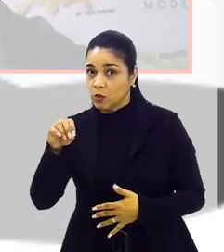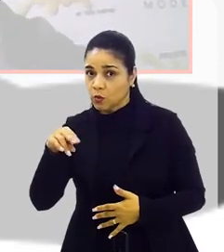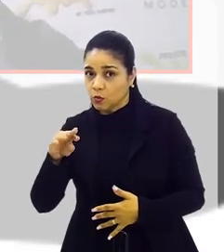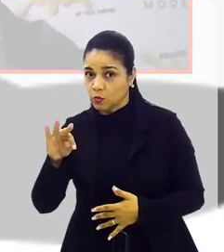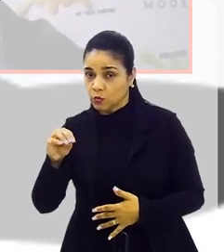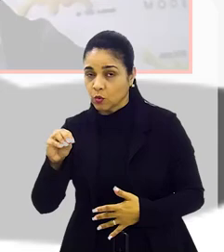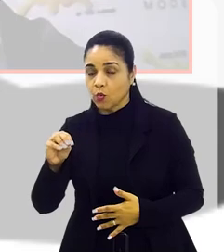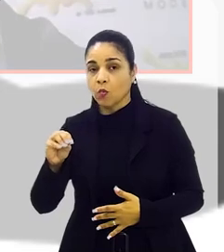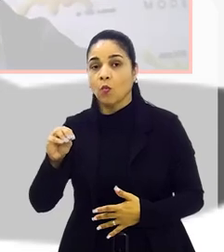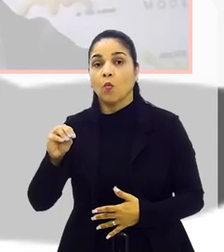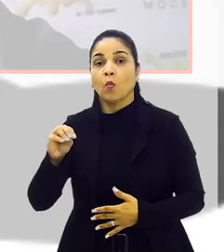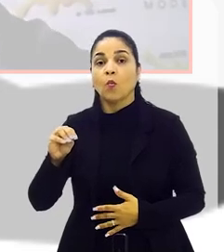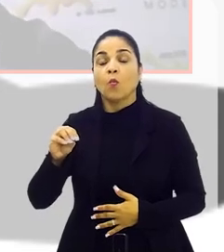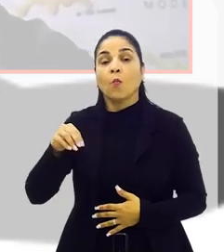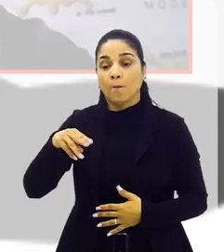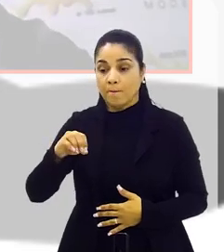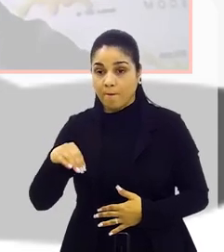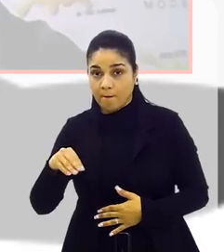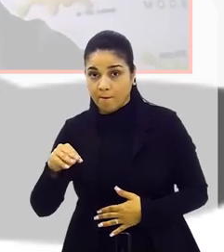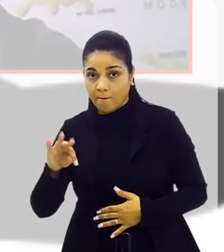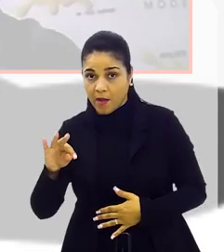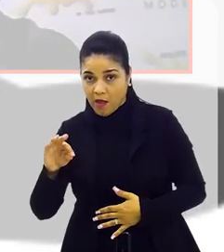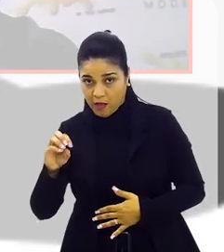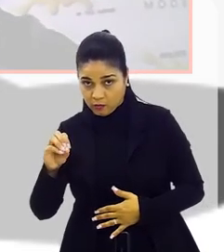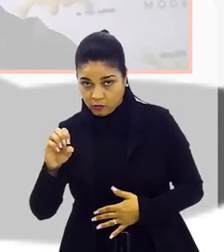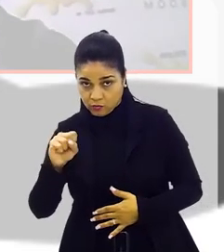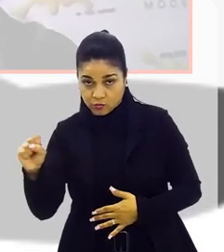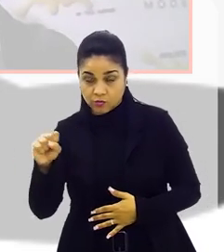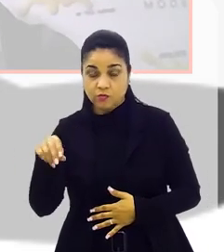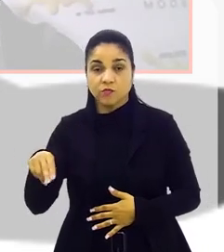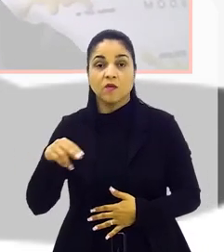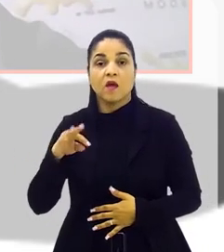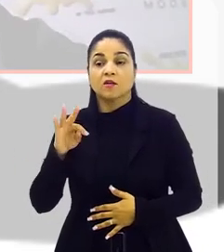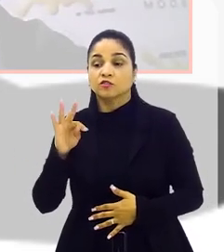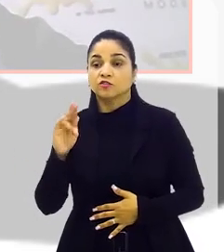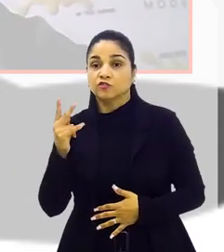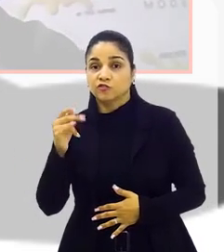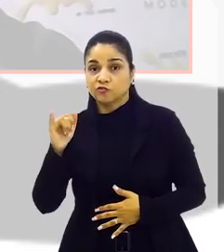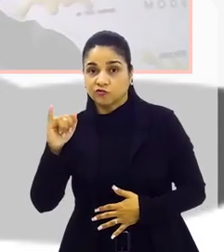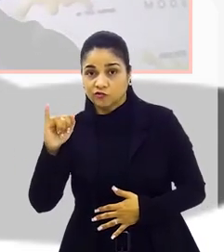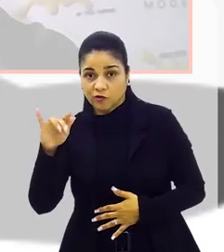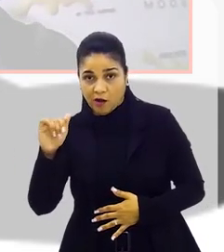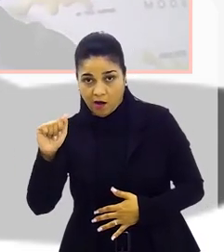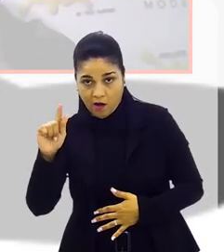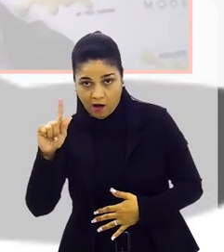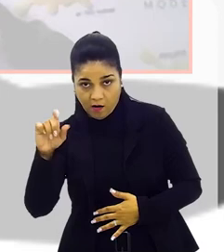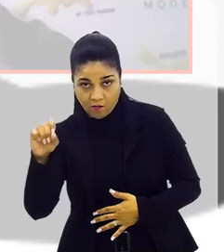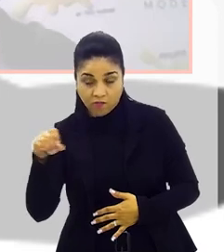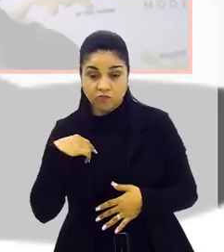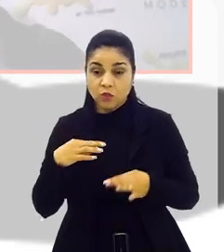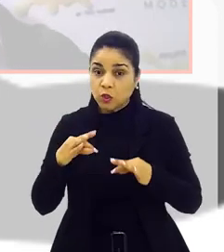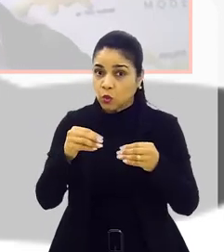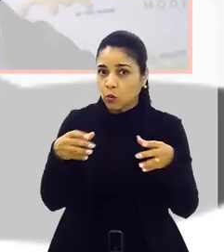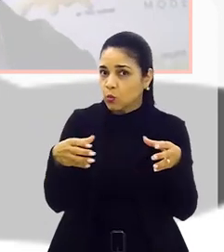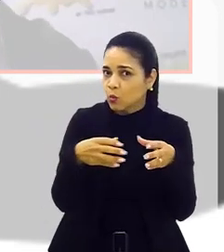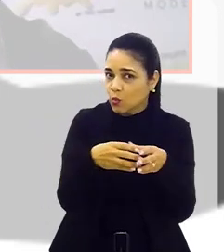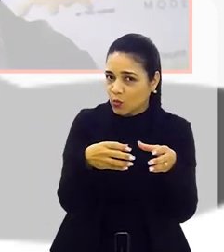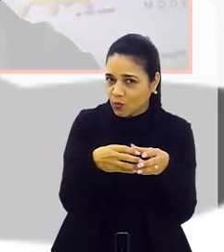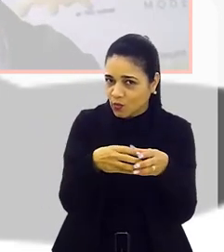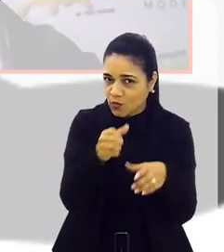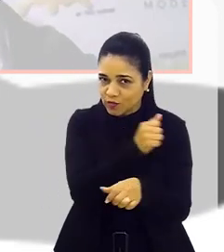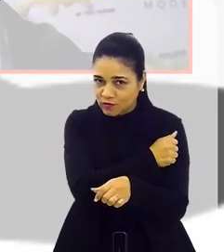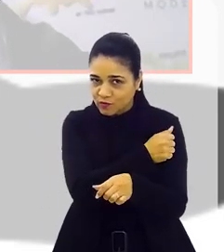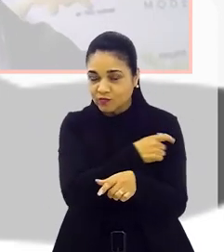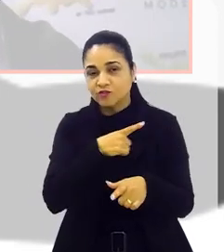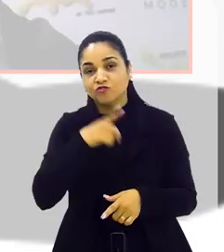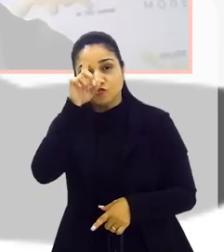então Thiago Fontinelli, Milton Wilton, Matos, Wilton Matos. Wilton. Wilton, isso. E sem contar com todo o